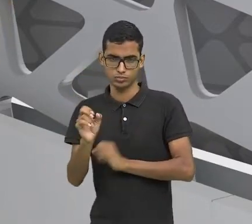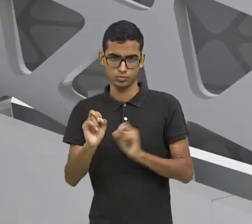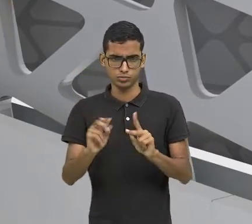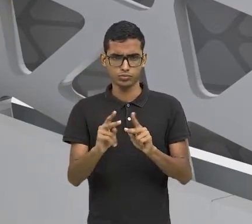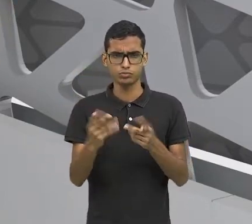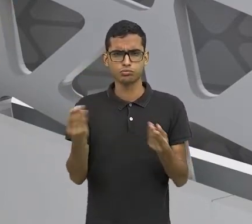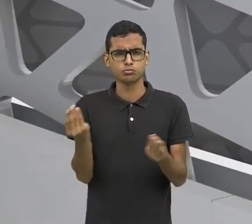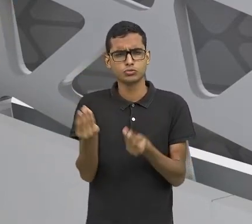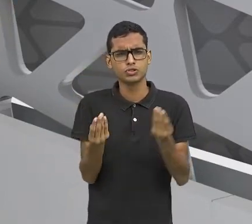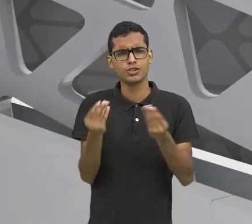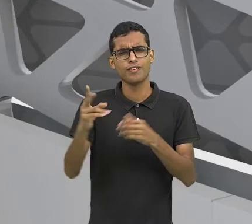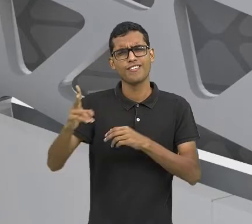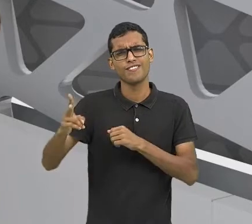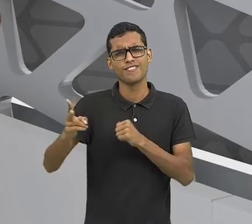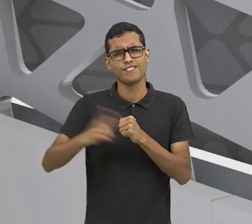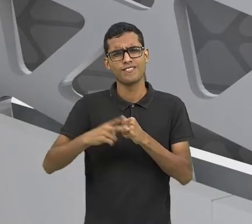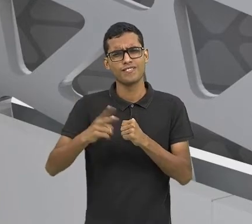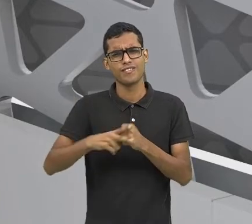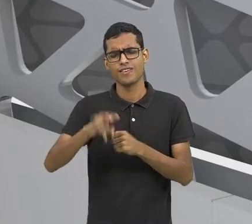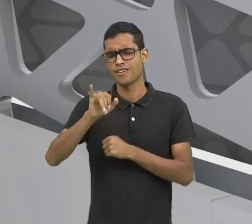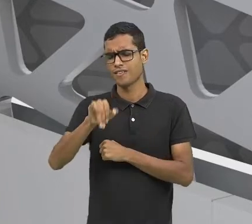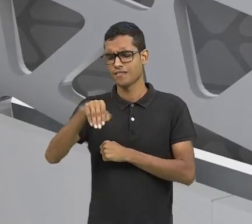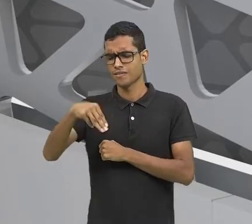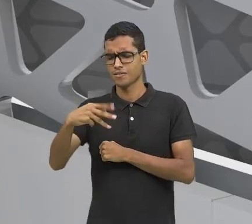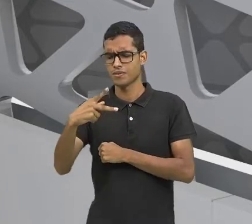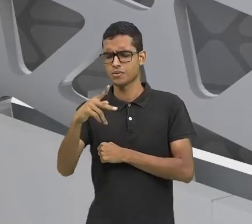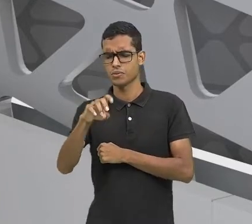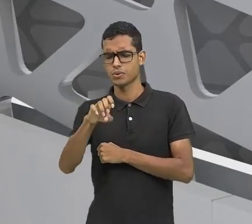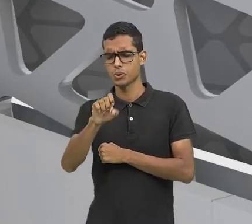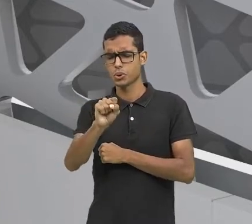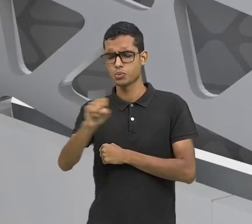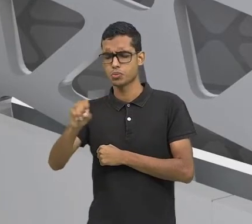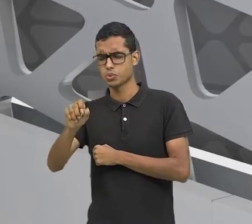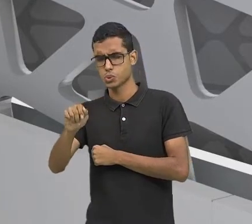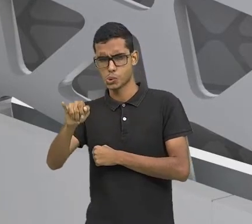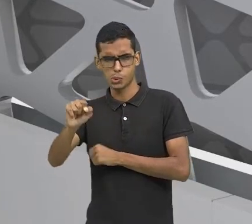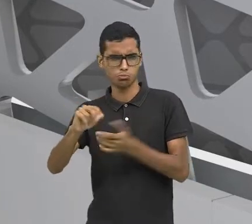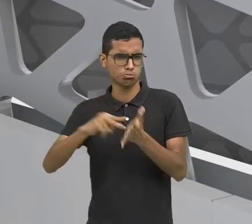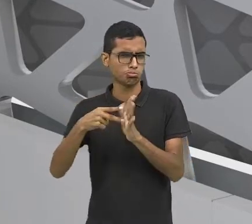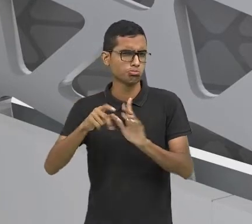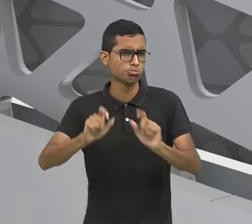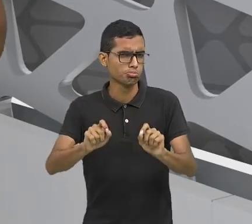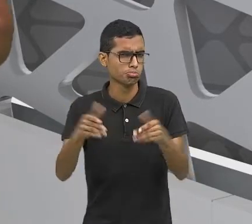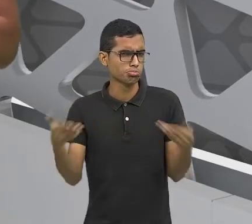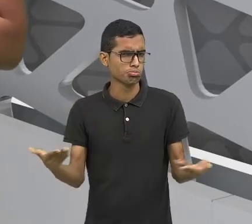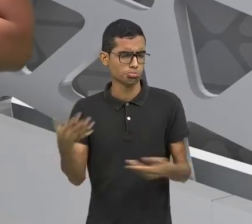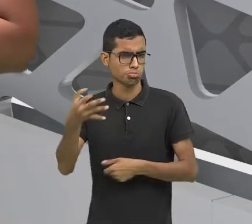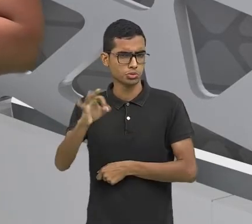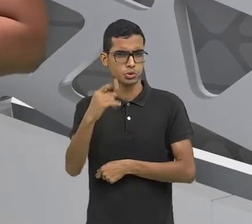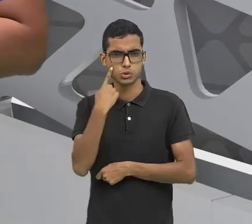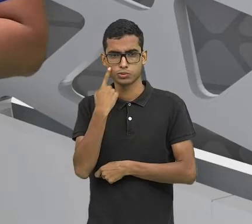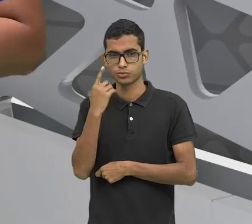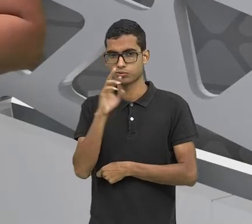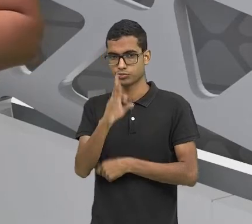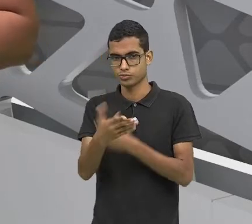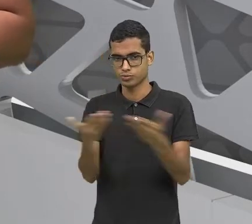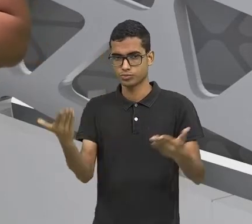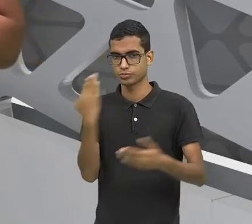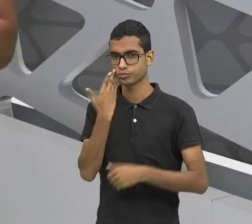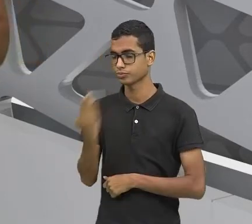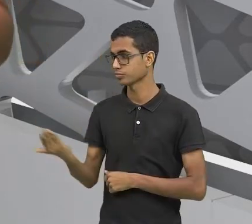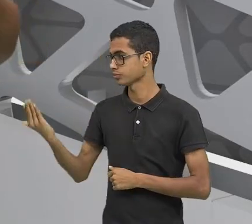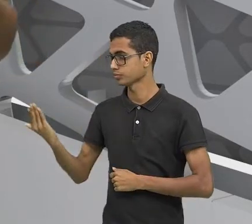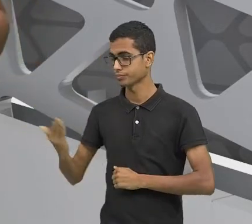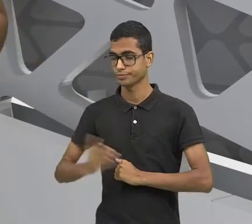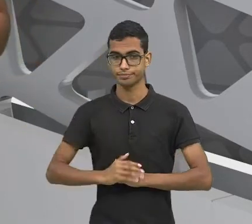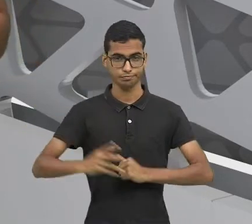pergunta, mas professor, o que é um verbo impessoal? certo? E já respondemos aqui.